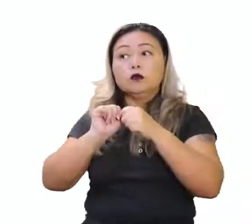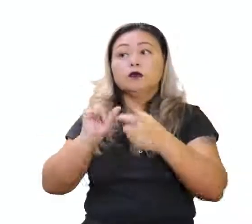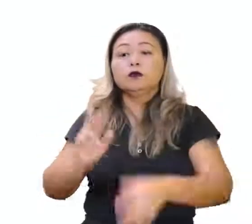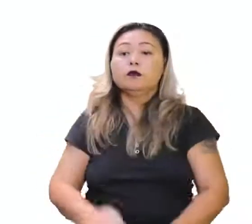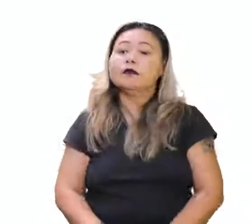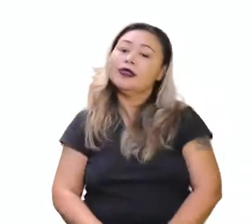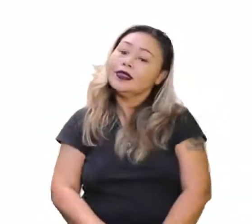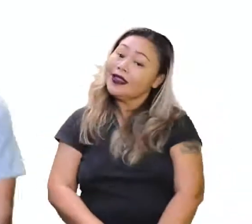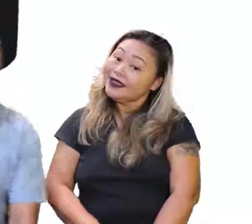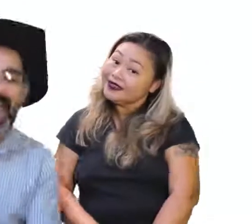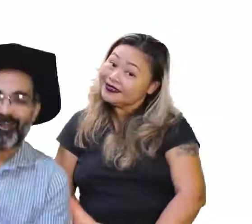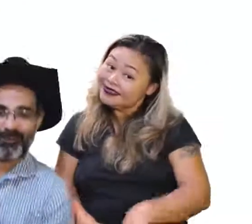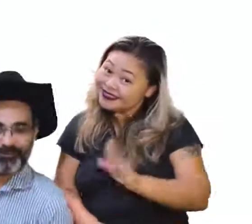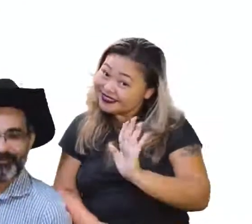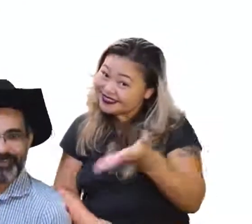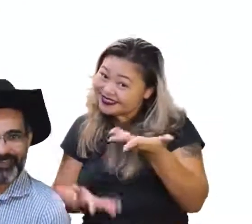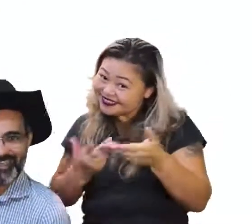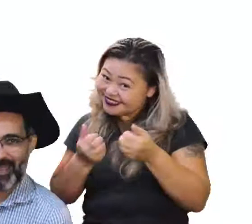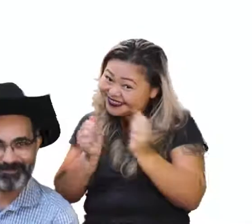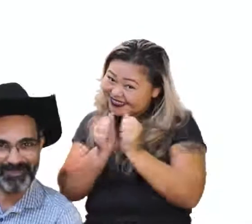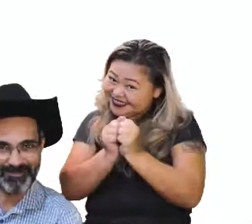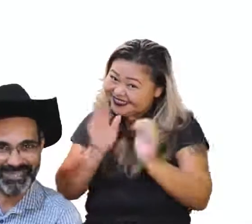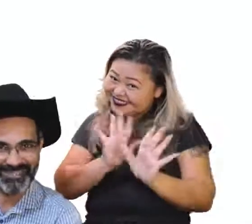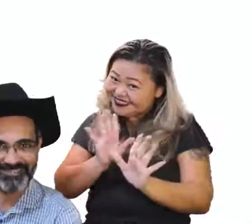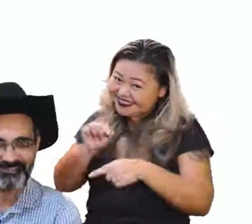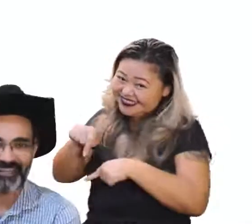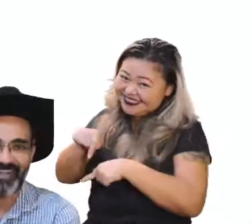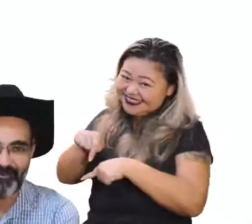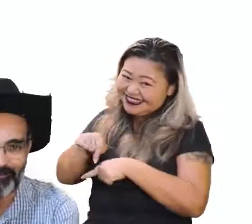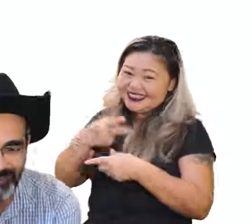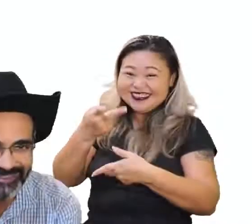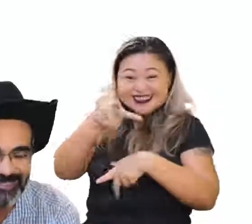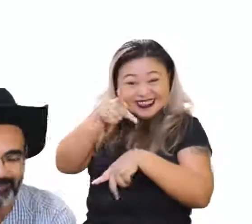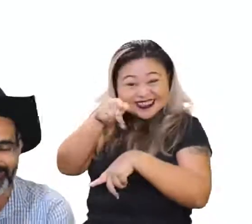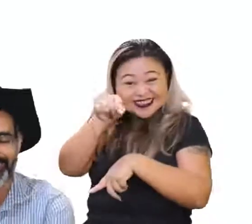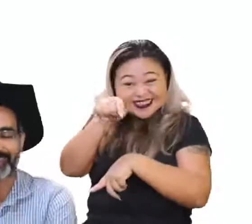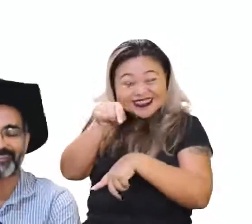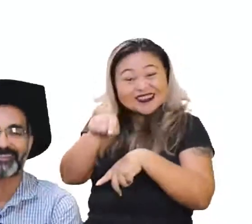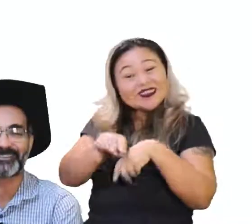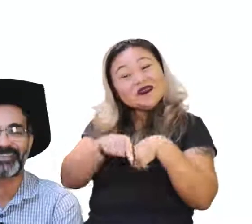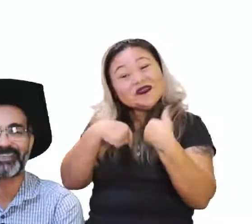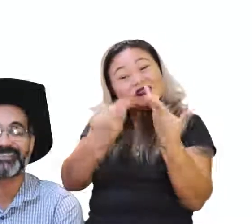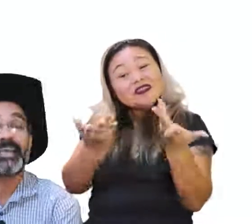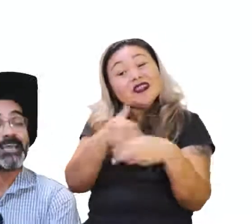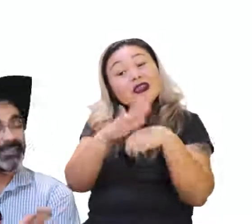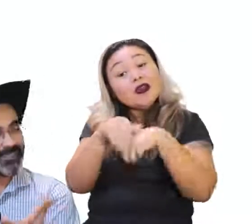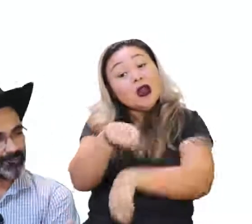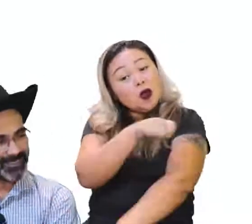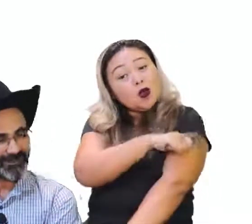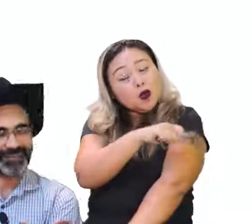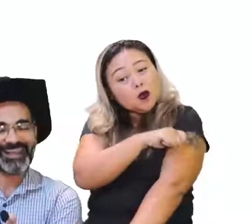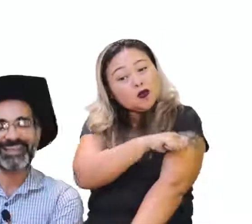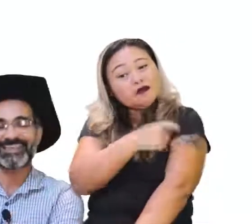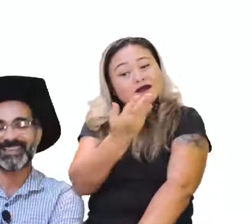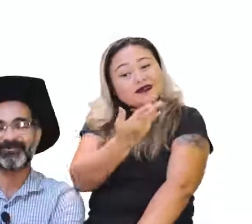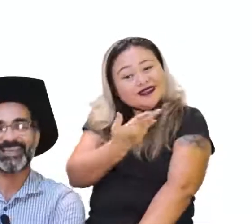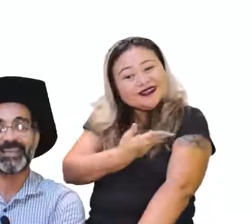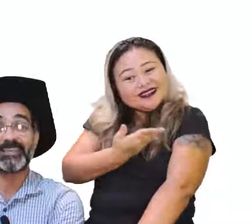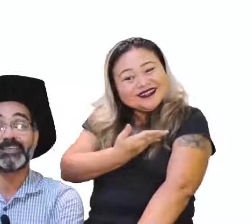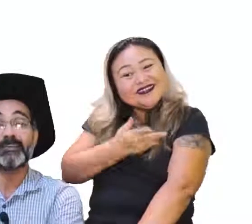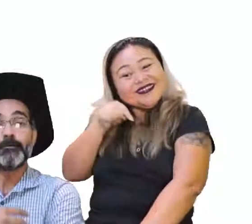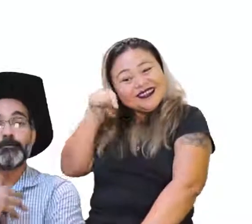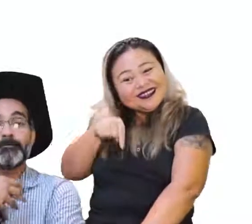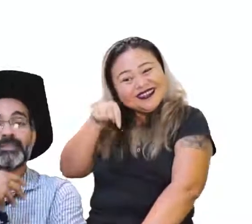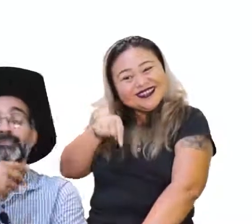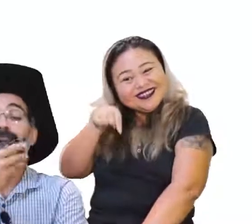ovinos. Agora o tio veio aqui rapidamente falar com você, meus queridos estudantes, que a minha colega aqui sempre